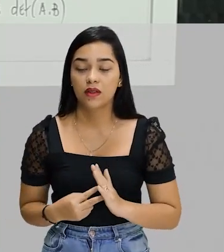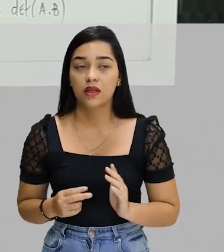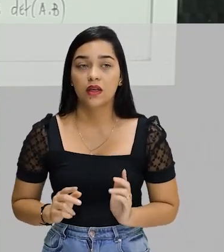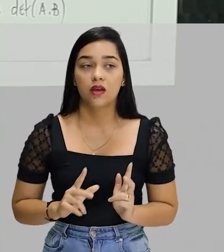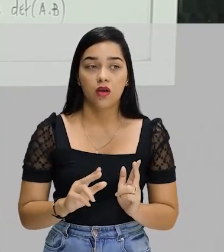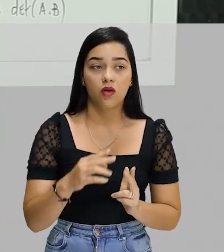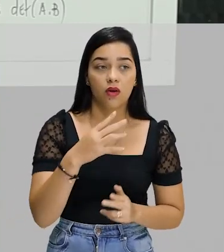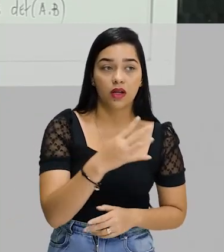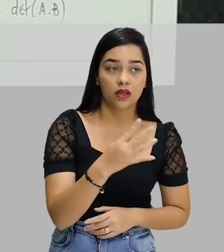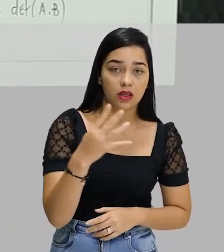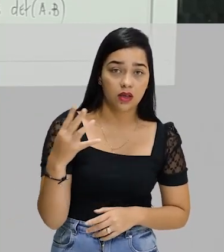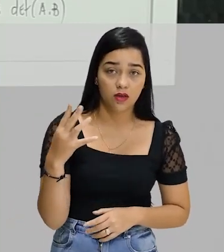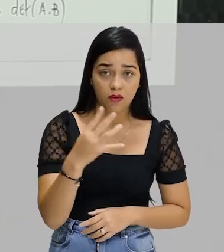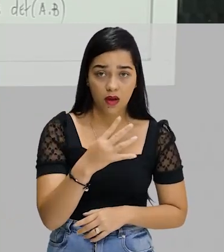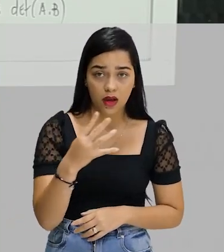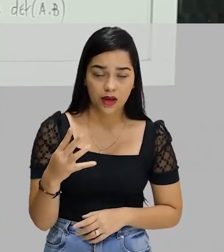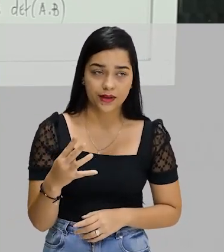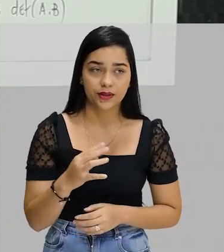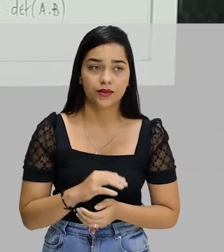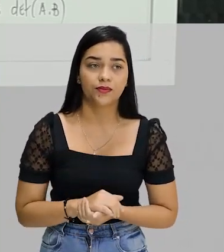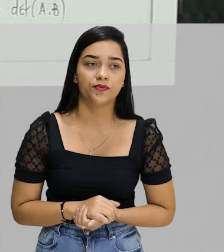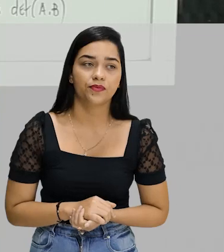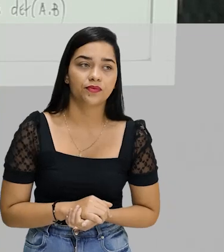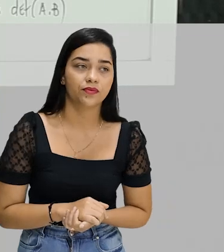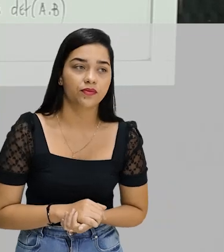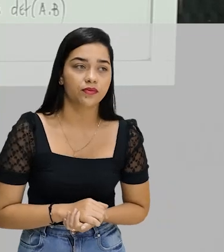ser 44.